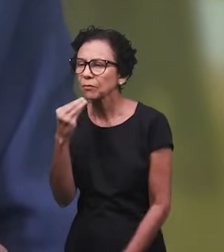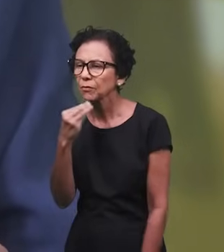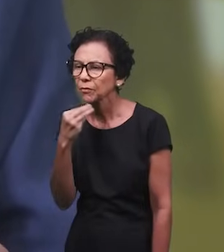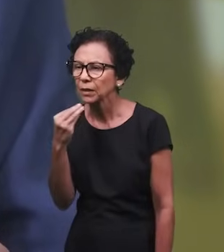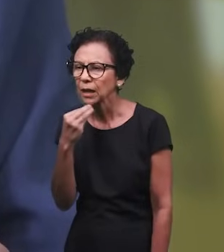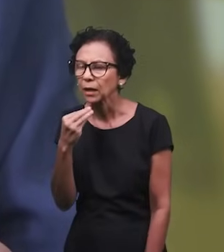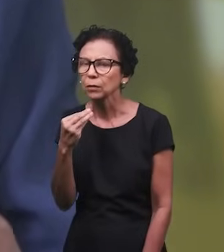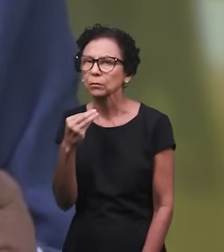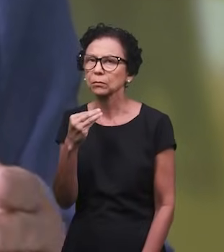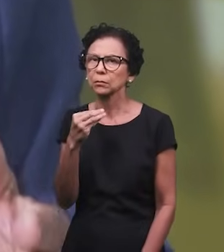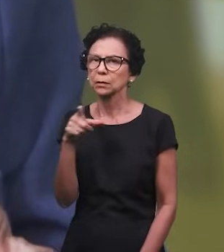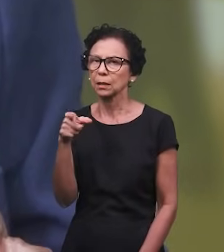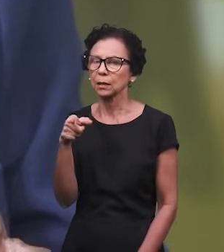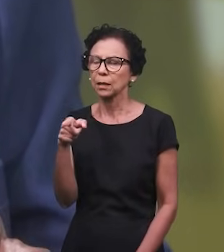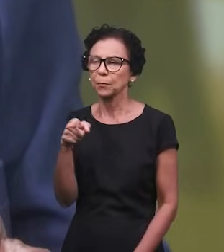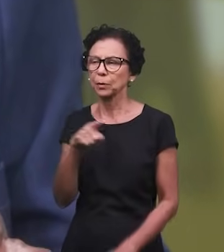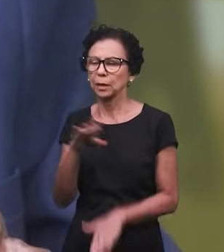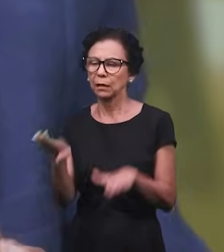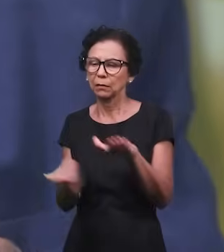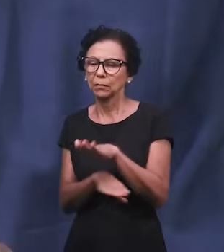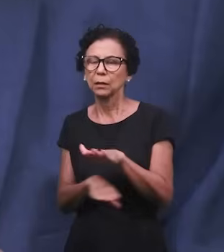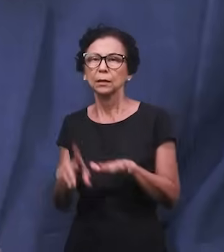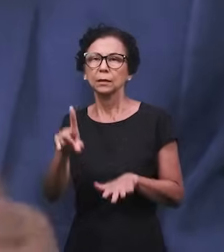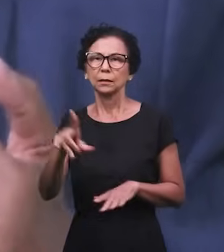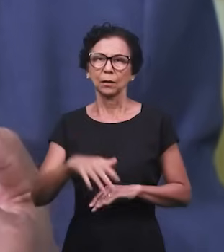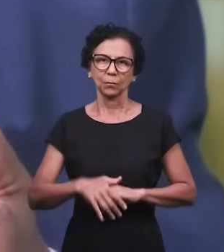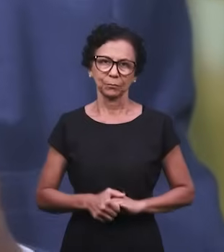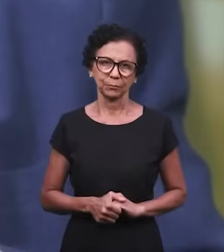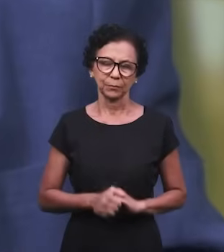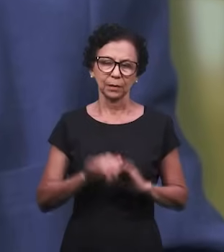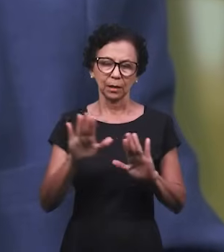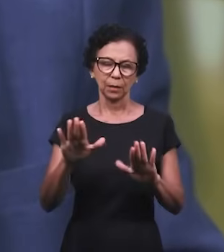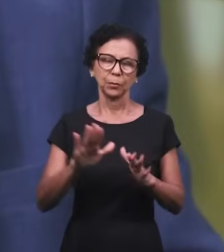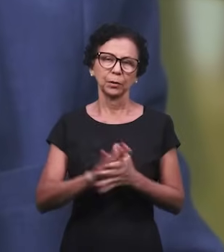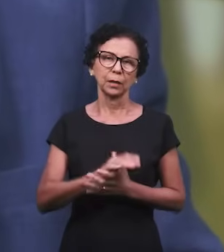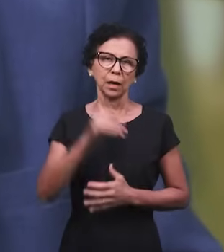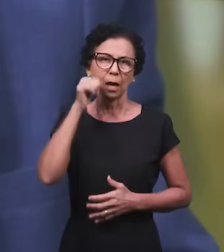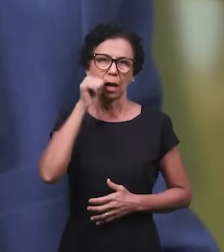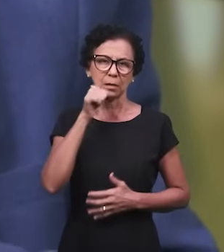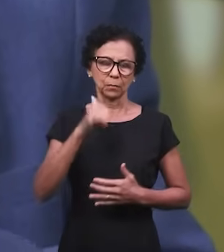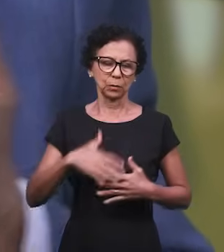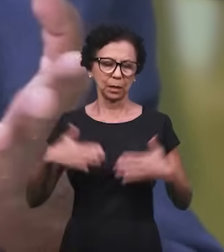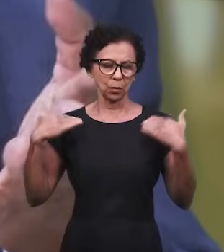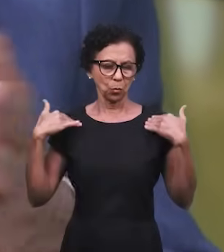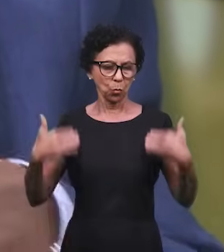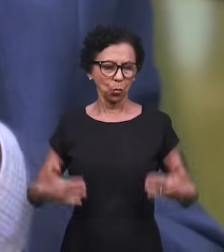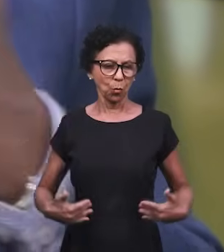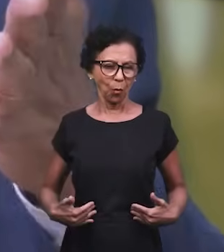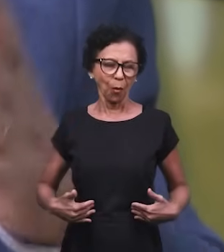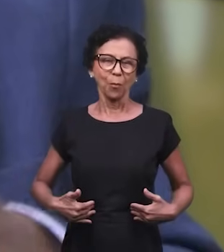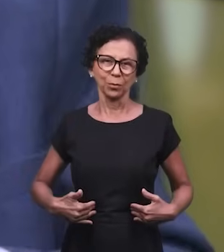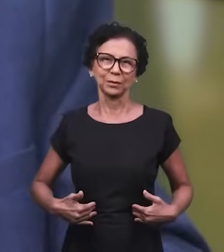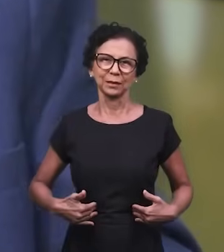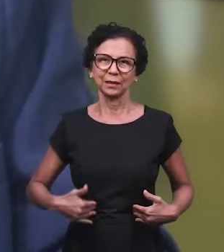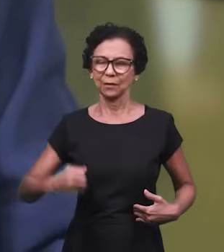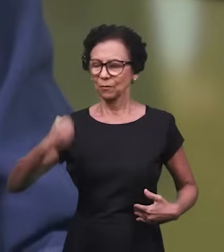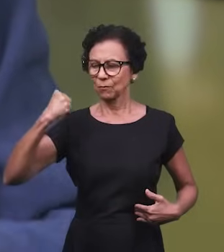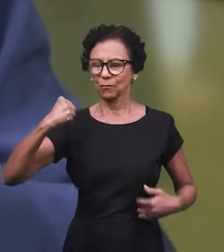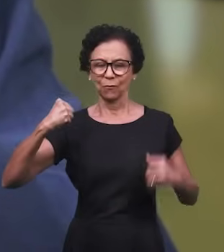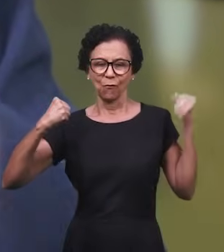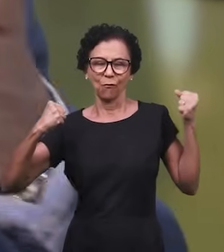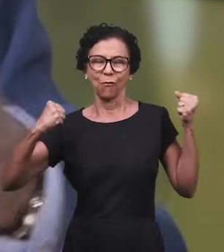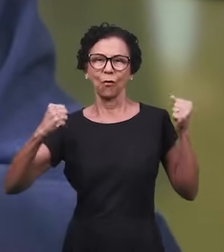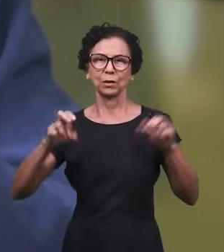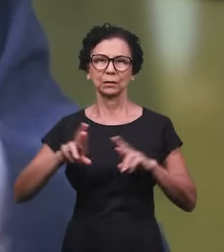alguma tem que lembrar que a mulher é tem uma formação física diferente do homem é lógico que tem mulheres são muito mais são diferentes são são